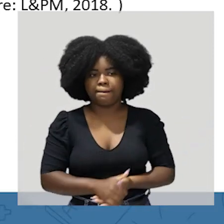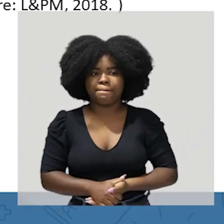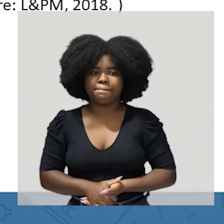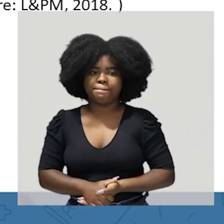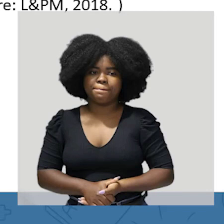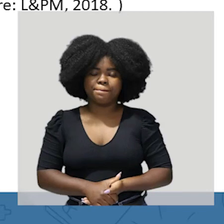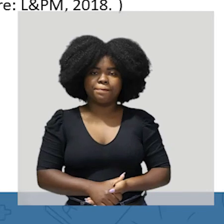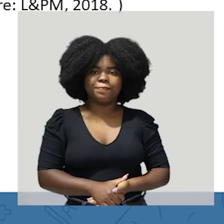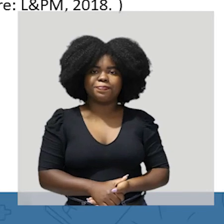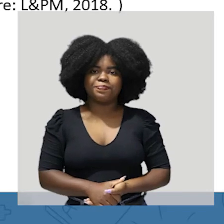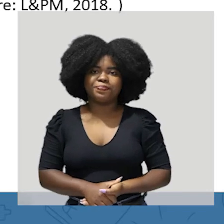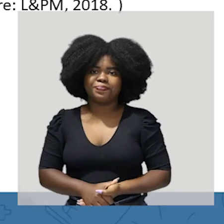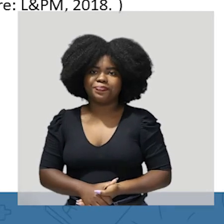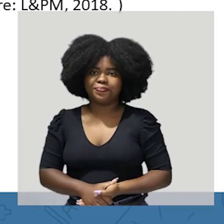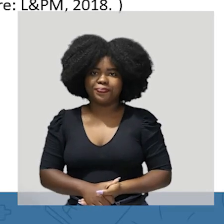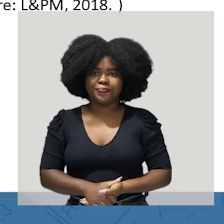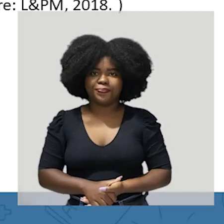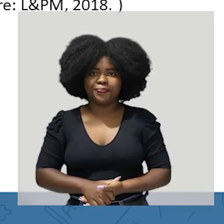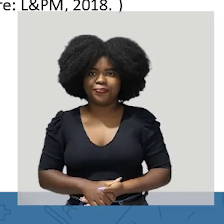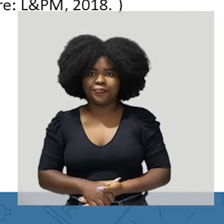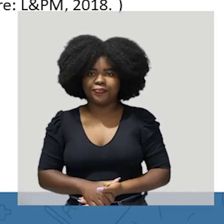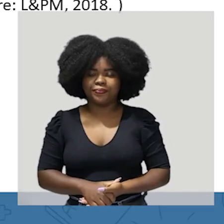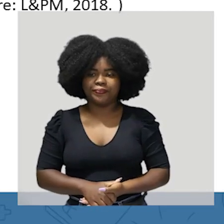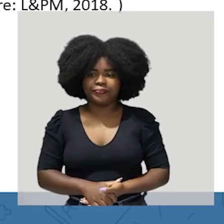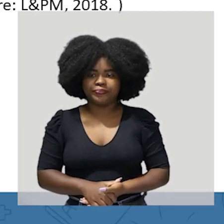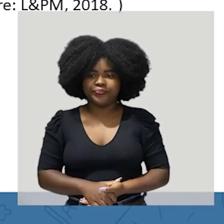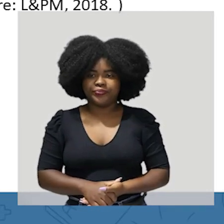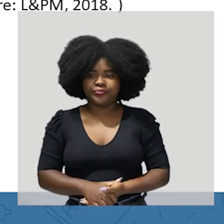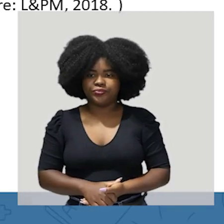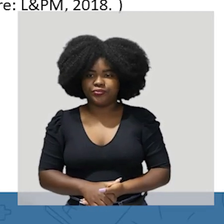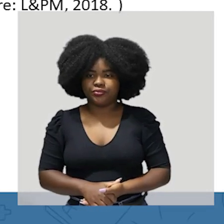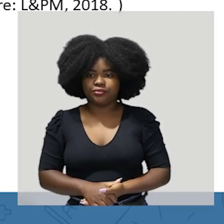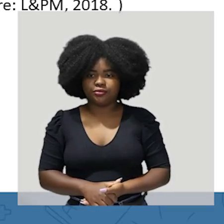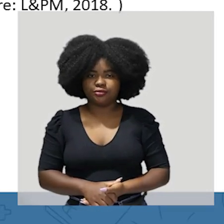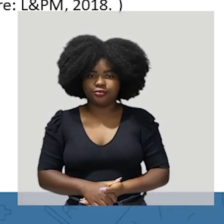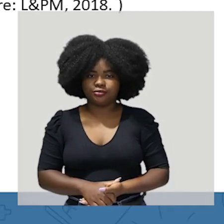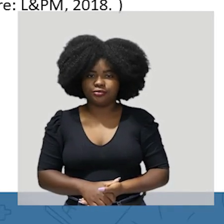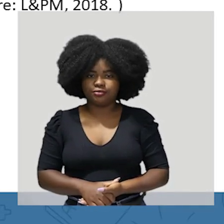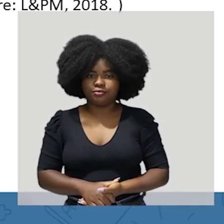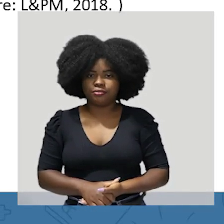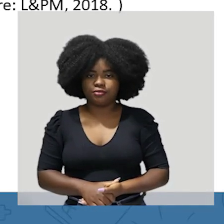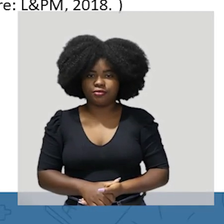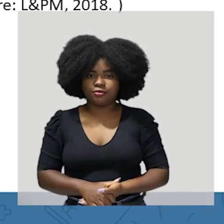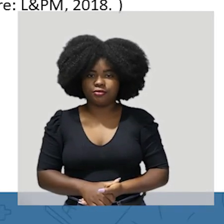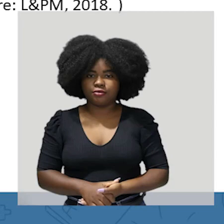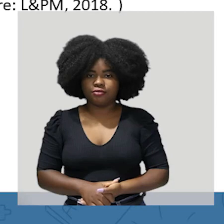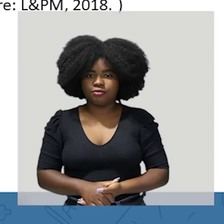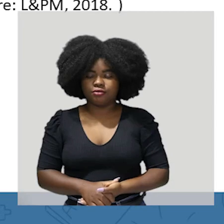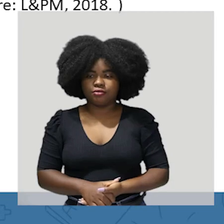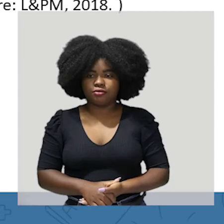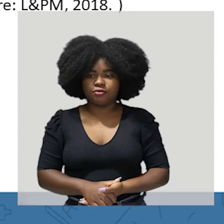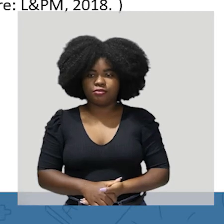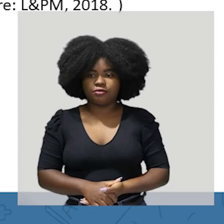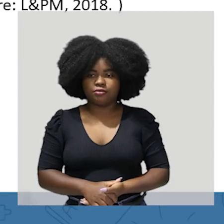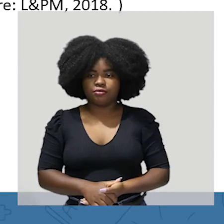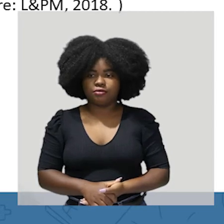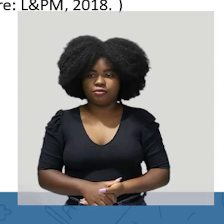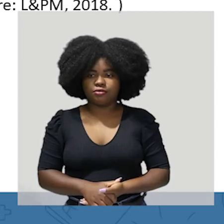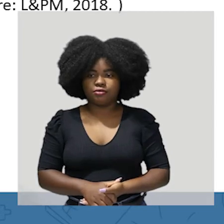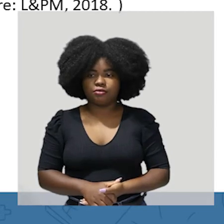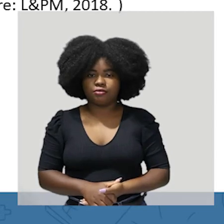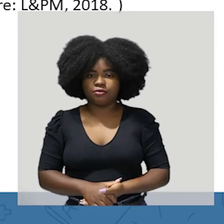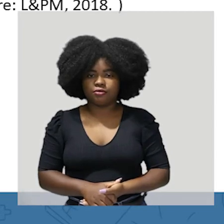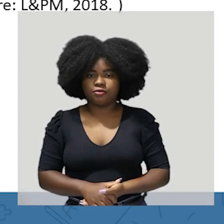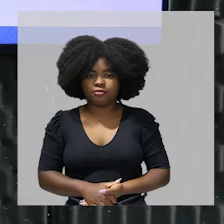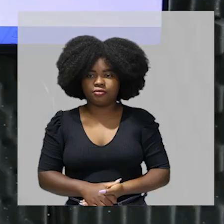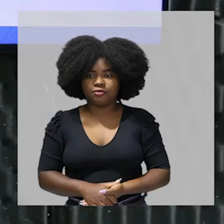questão no Mocambo se alguma cunhatá se aproximava dele para fazer festinha